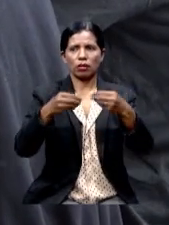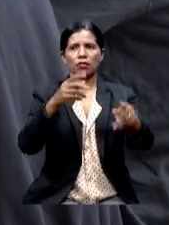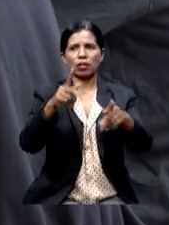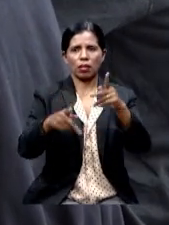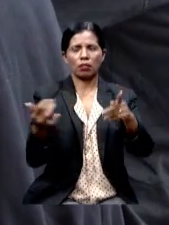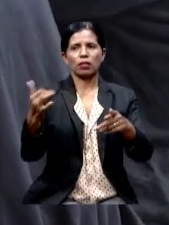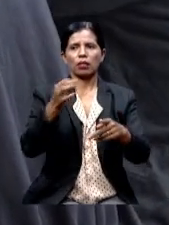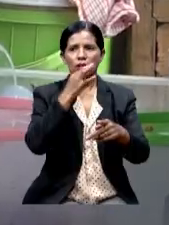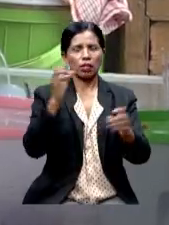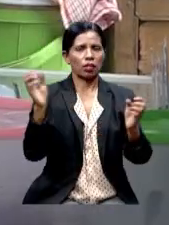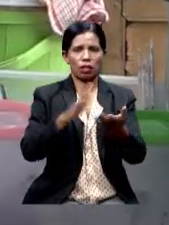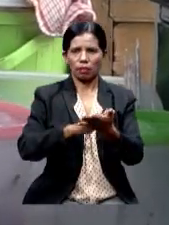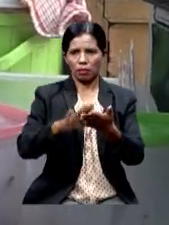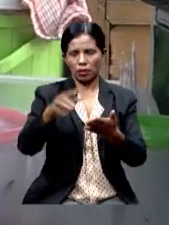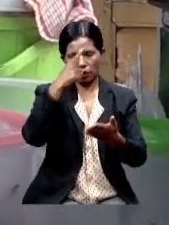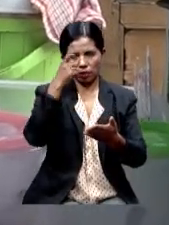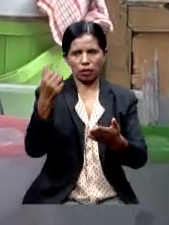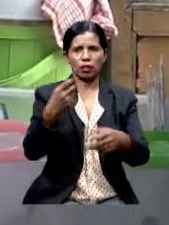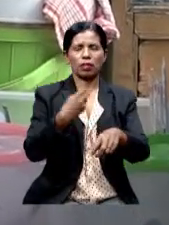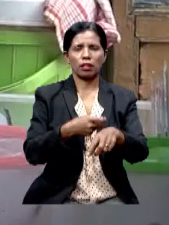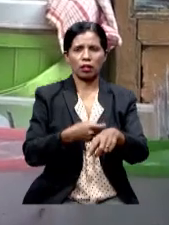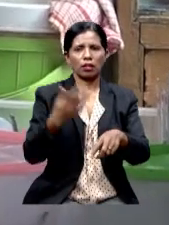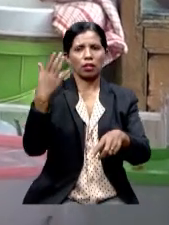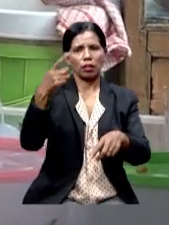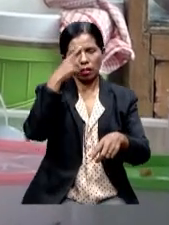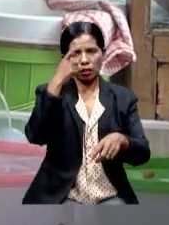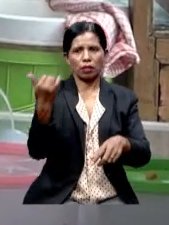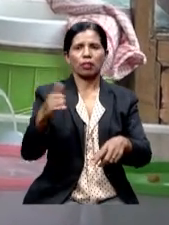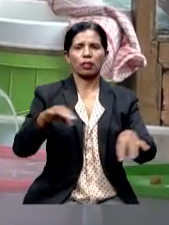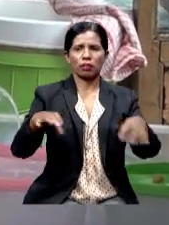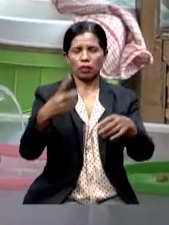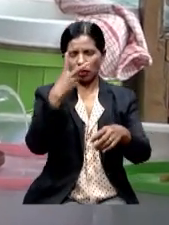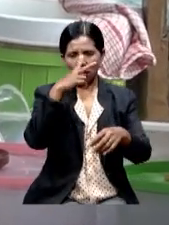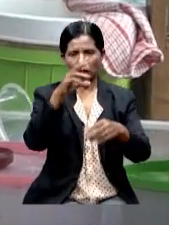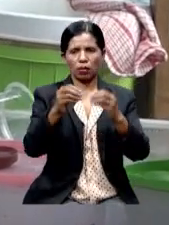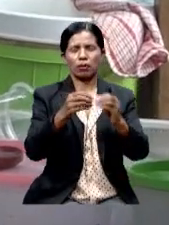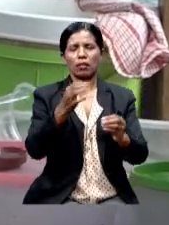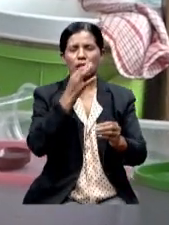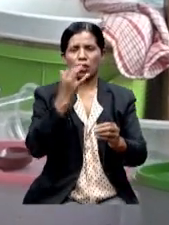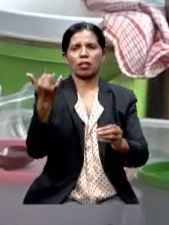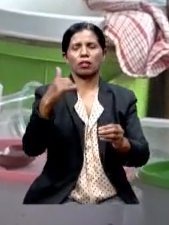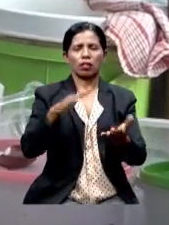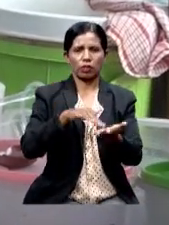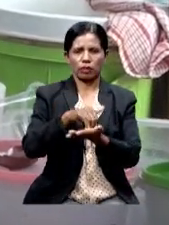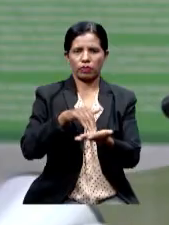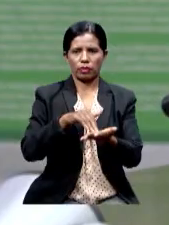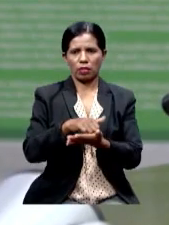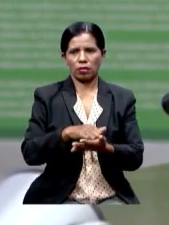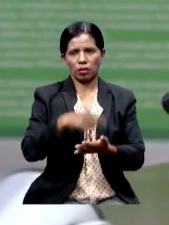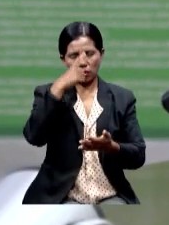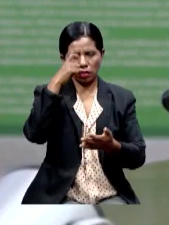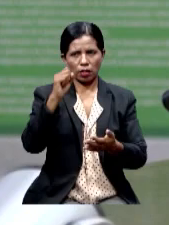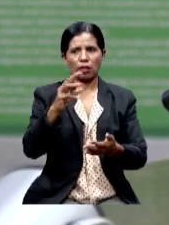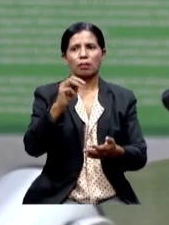consumidor sira la isenico no situação ne acontece tamba sistema tu controla produto hirakne se fraco. Tambane